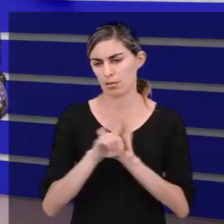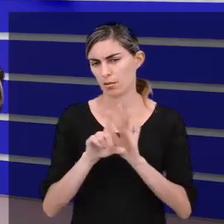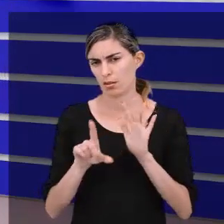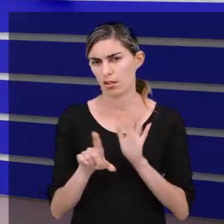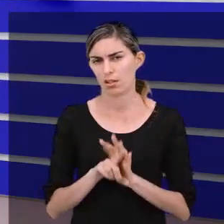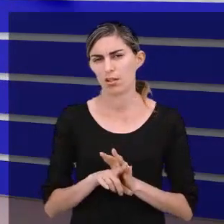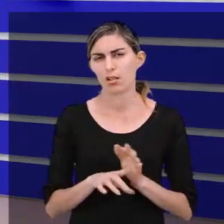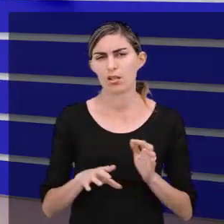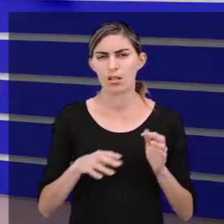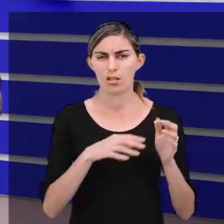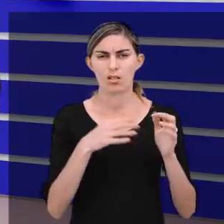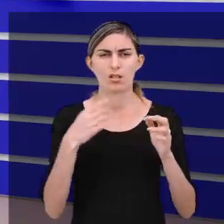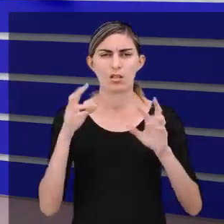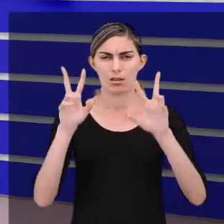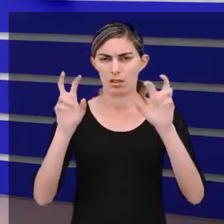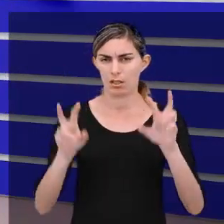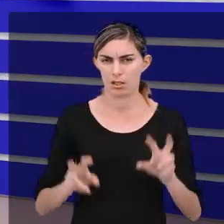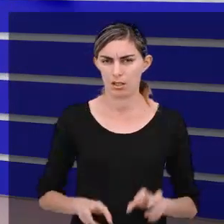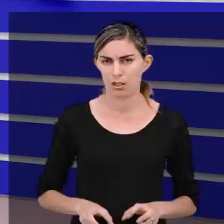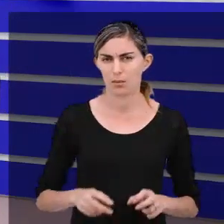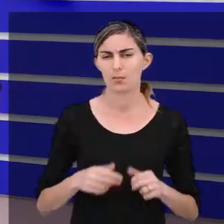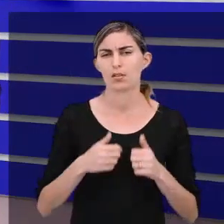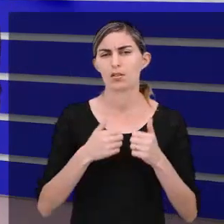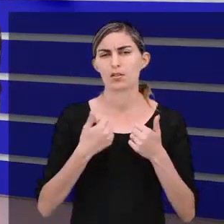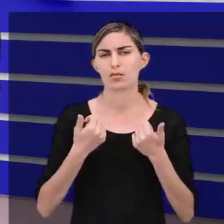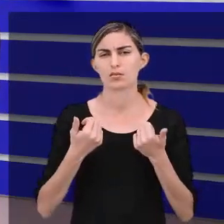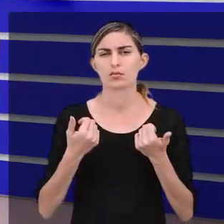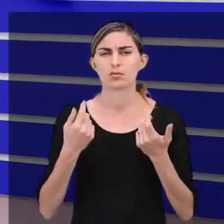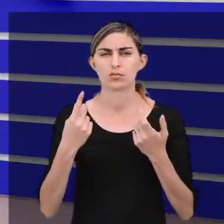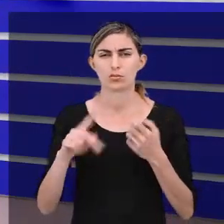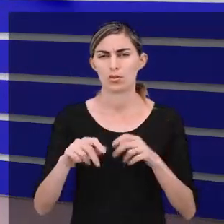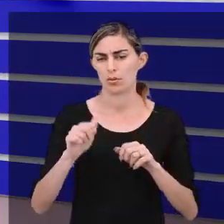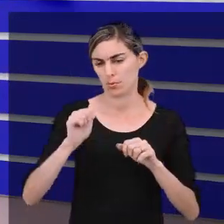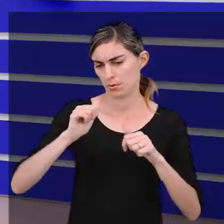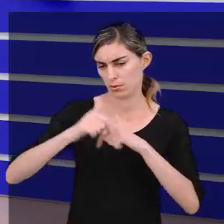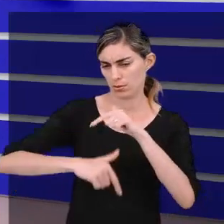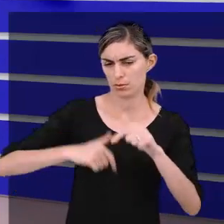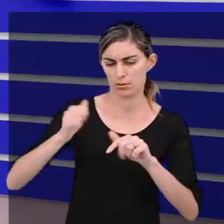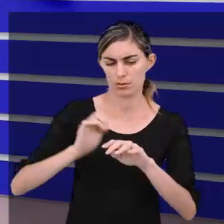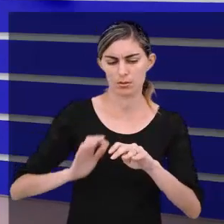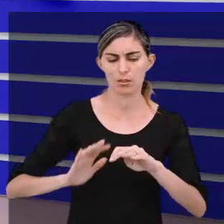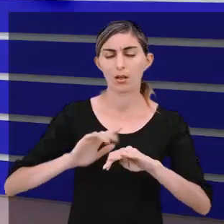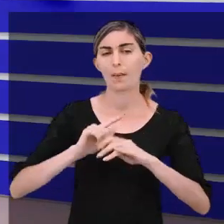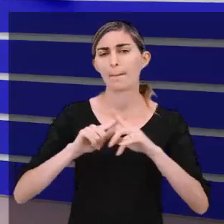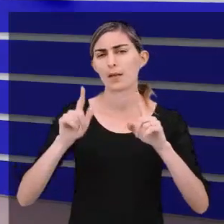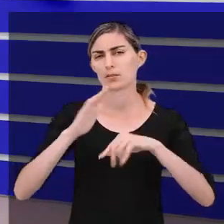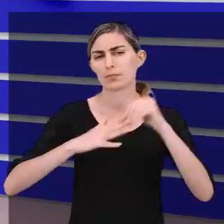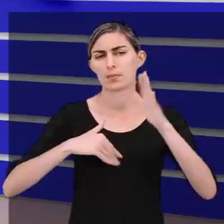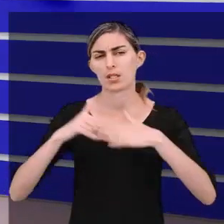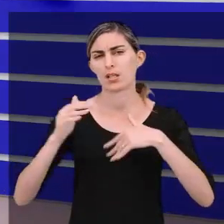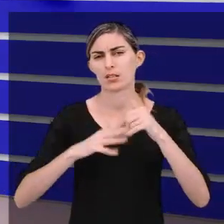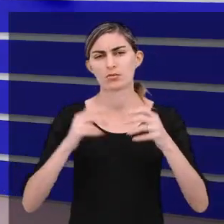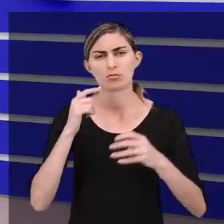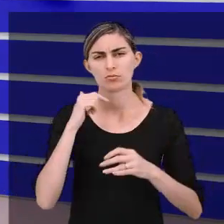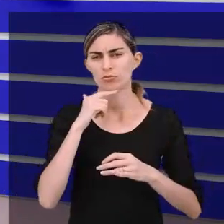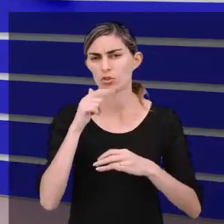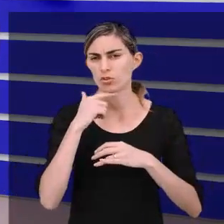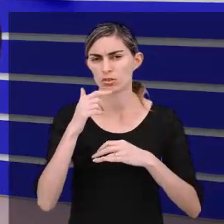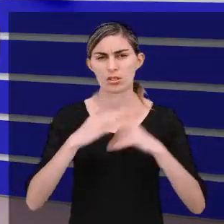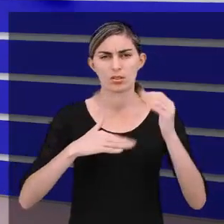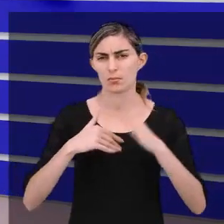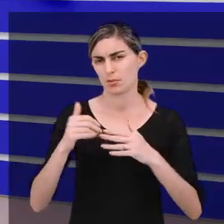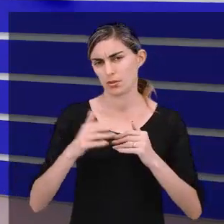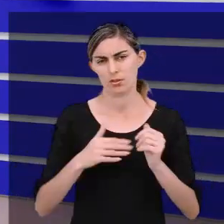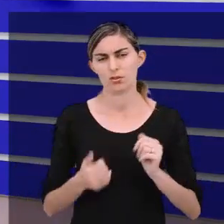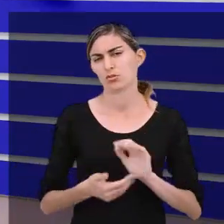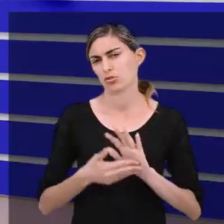legislação, ele conhece muito bem sobre o tema, ele conhece muito bem sobre a sua atividade, mas na prática ele não consegue pôr em prática. É aquele que não